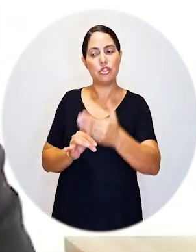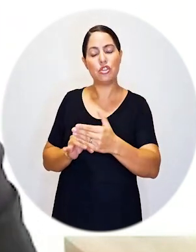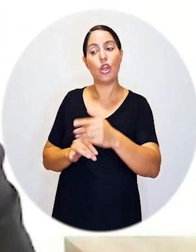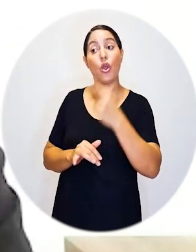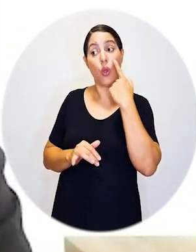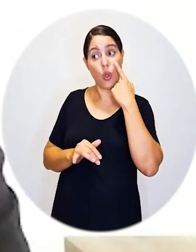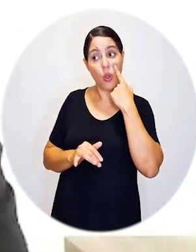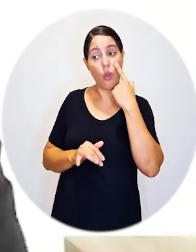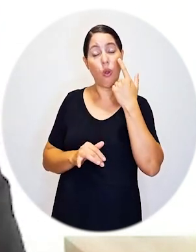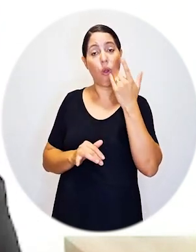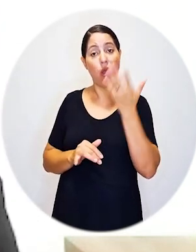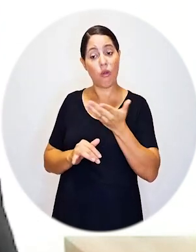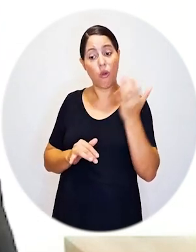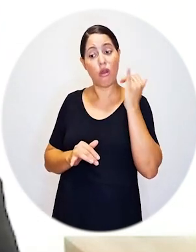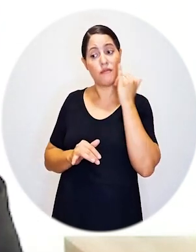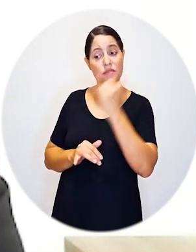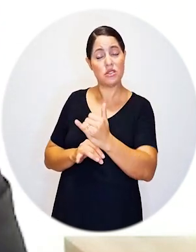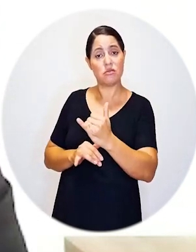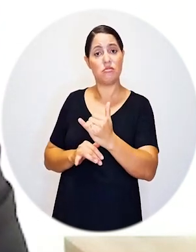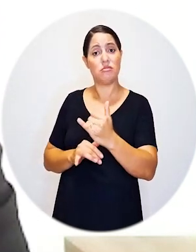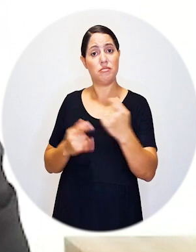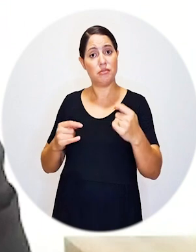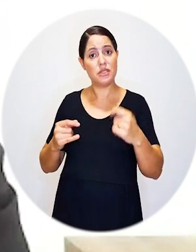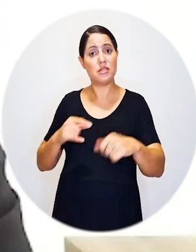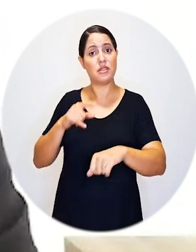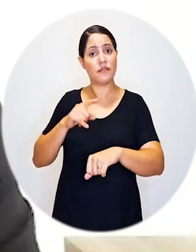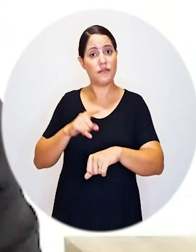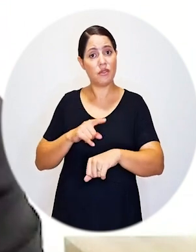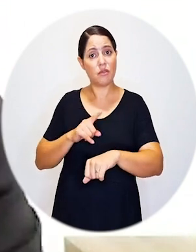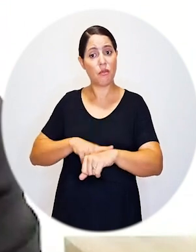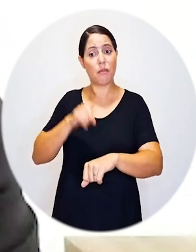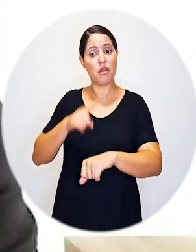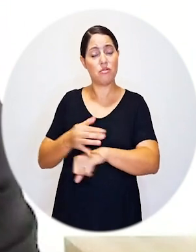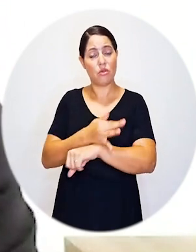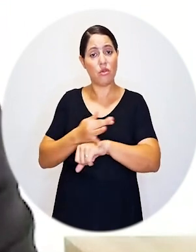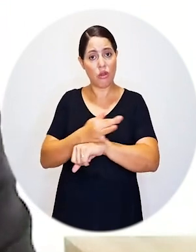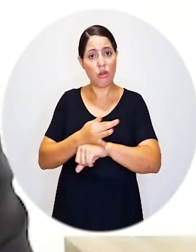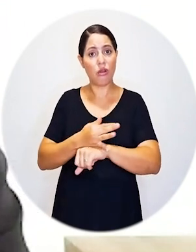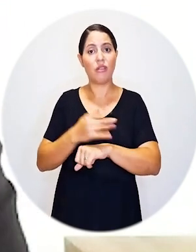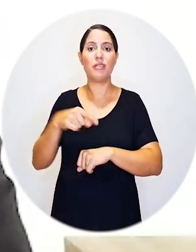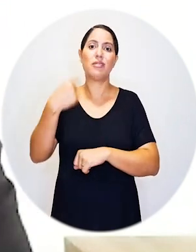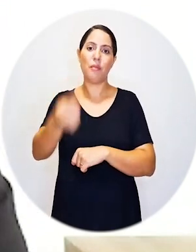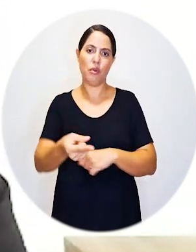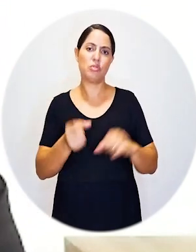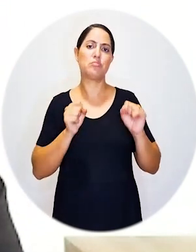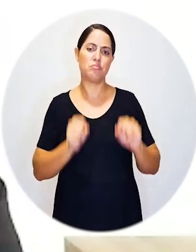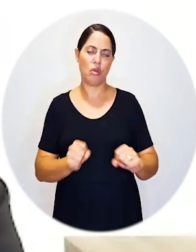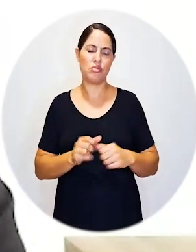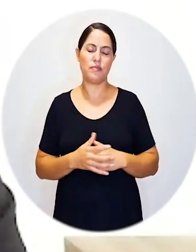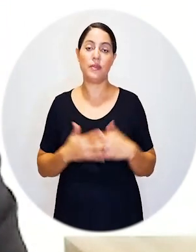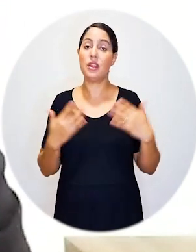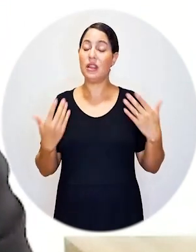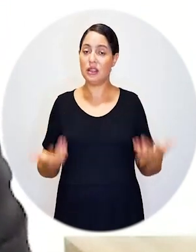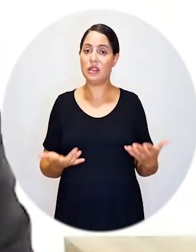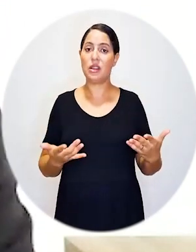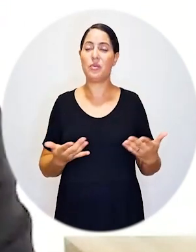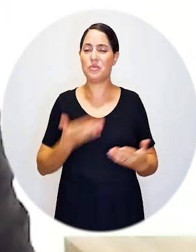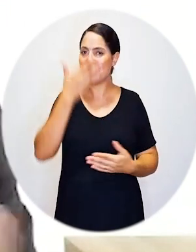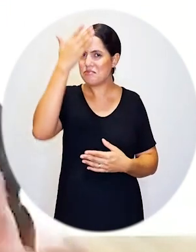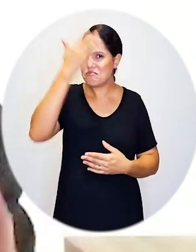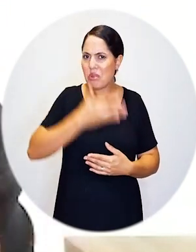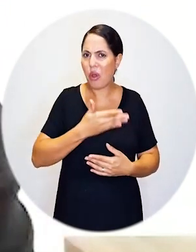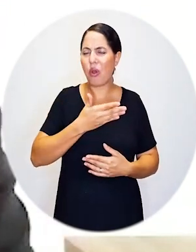intimado para comprovar no momento posterior. E o próprio tribunal, inclusive, pode desconsiderar, né,